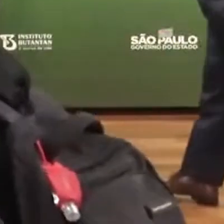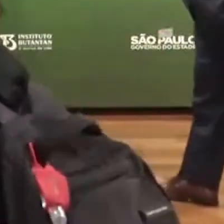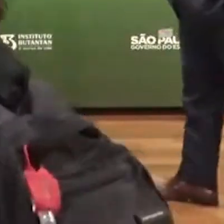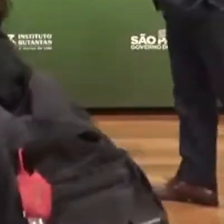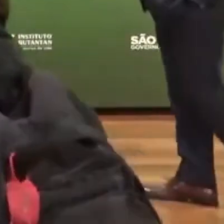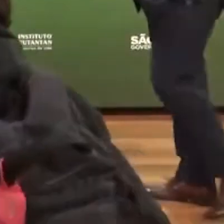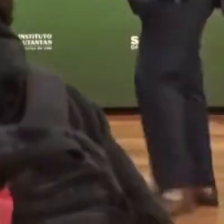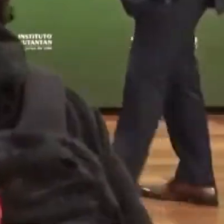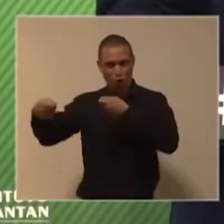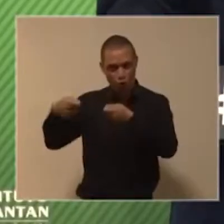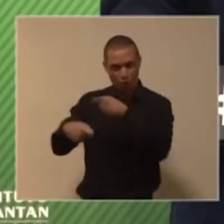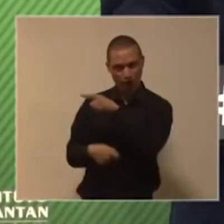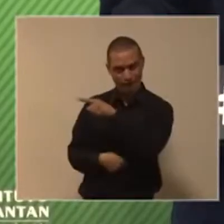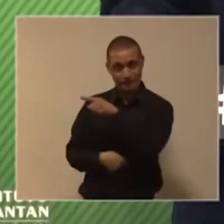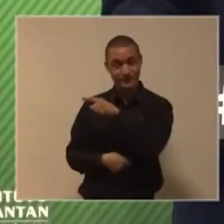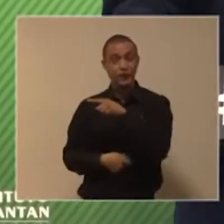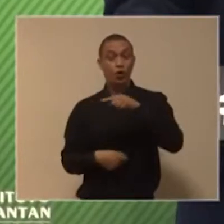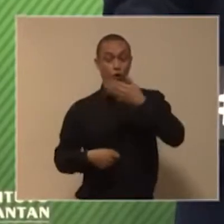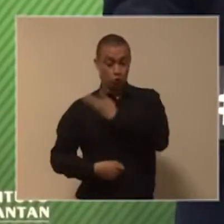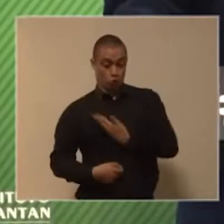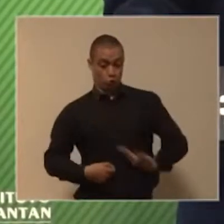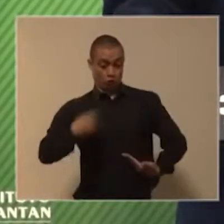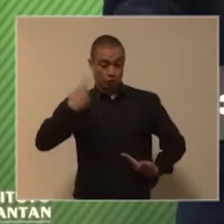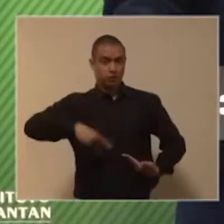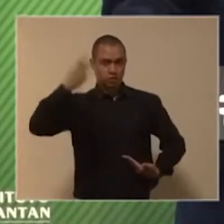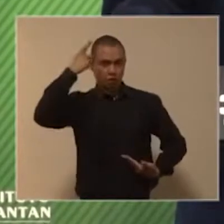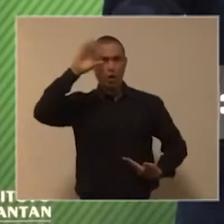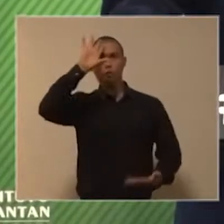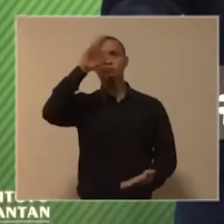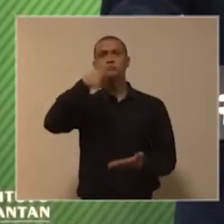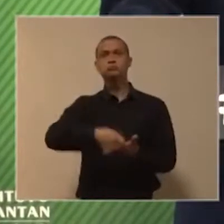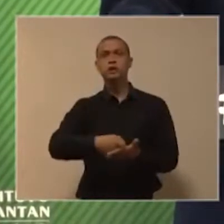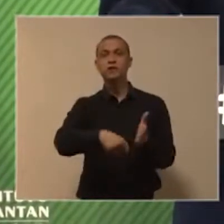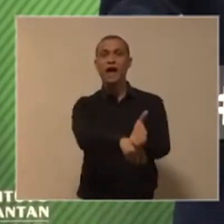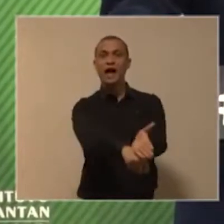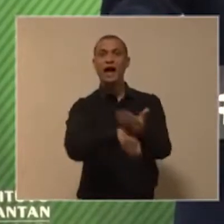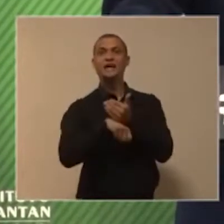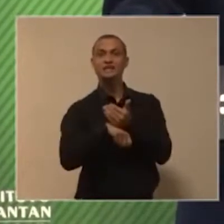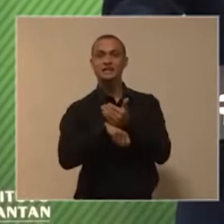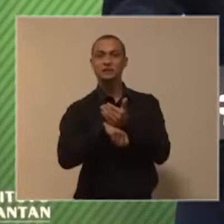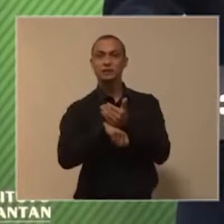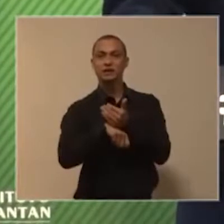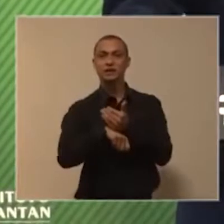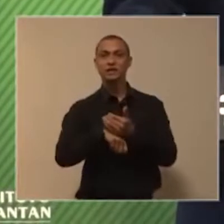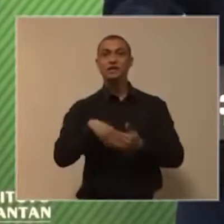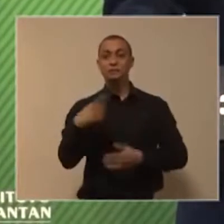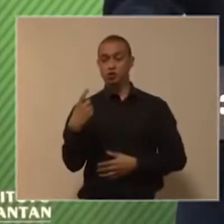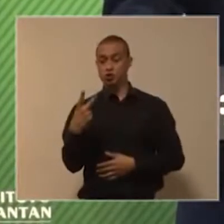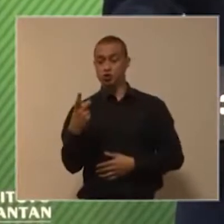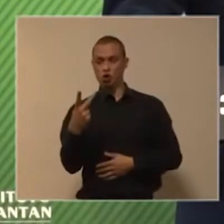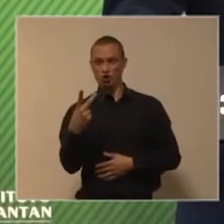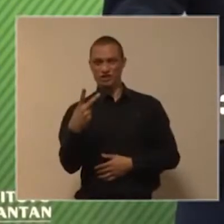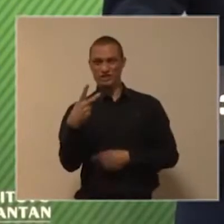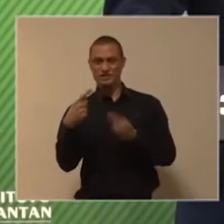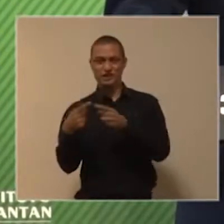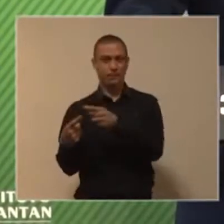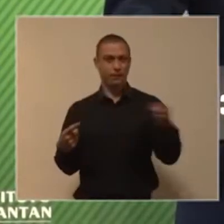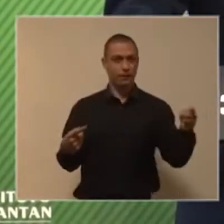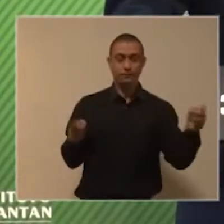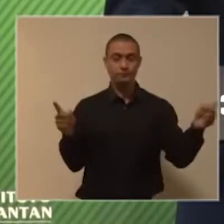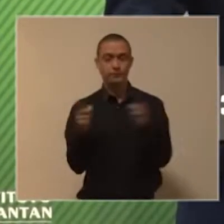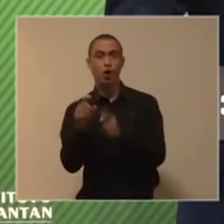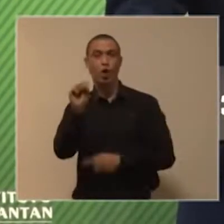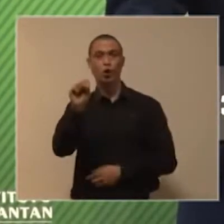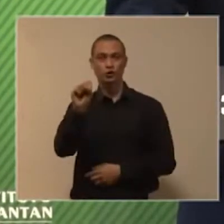Pará e Piauí o governo São Paulo tomou a decisão de antecipar de 12 para 8 semanas aplicação da segunda